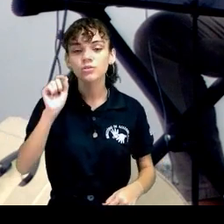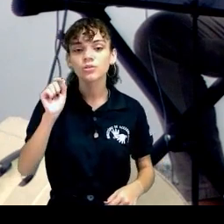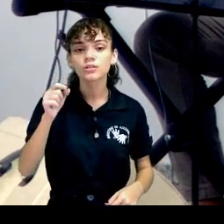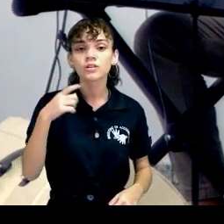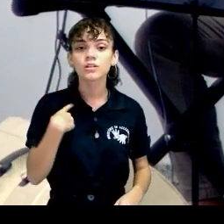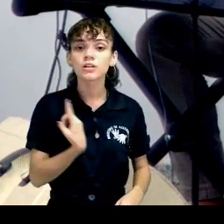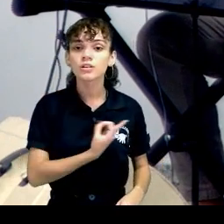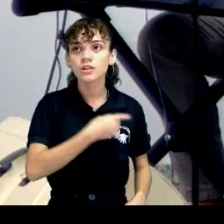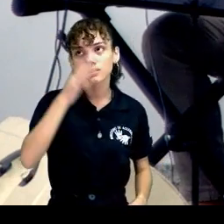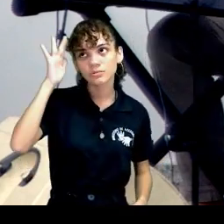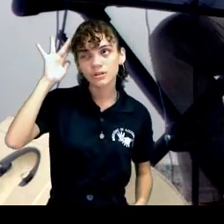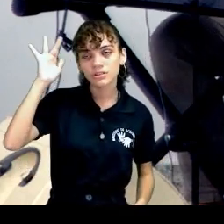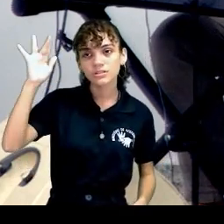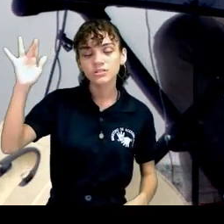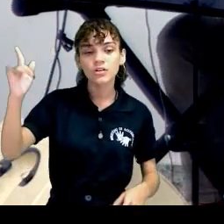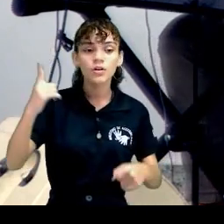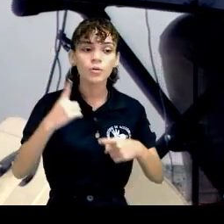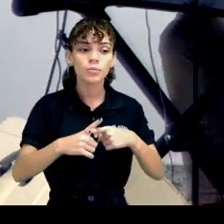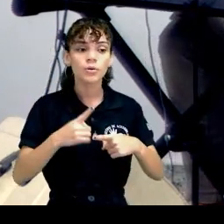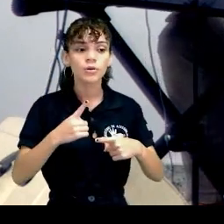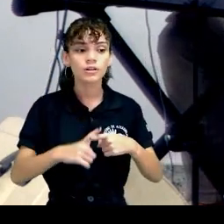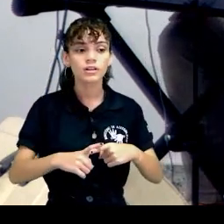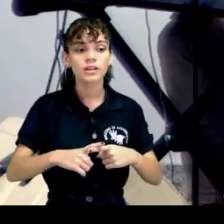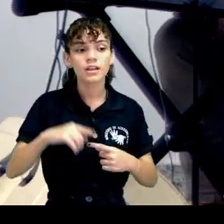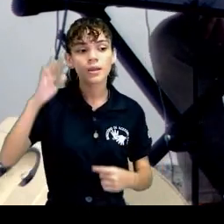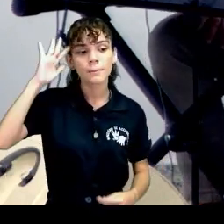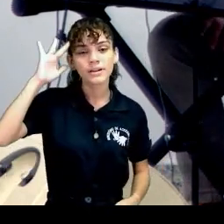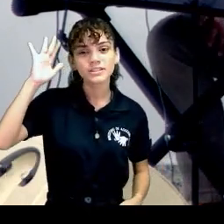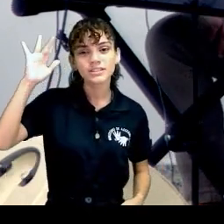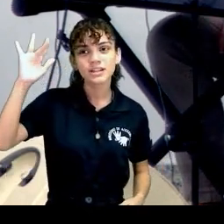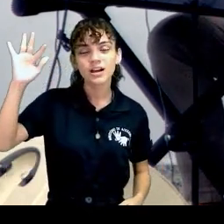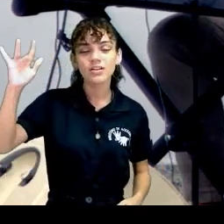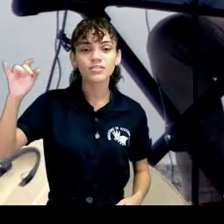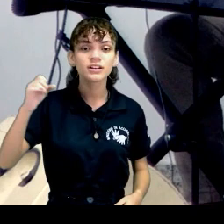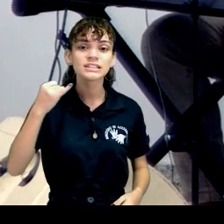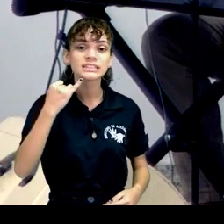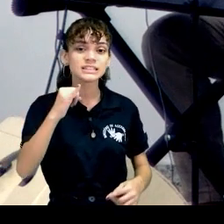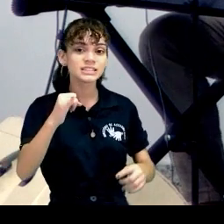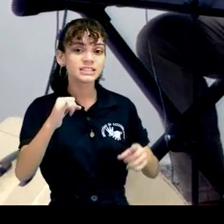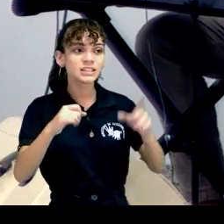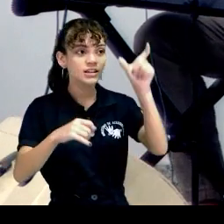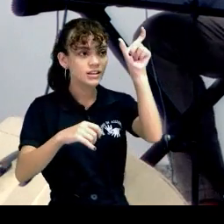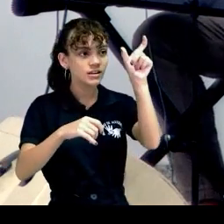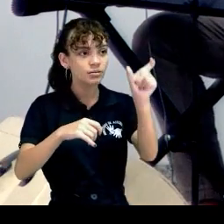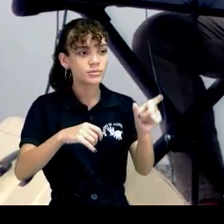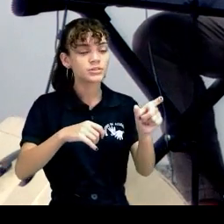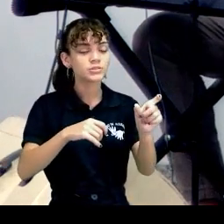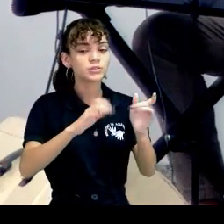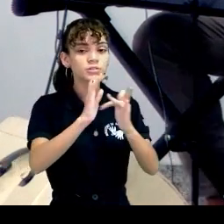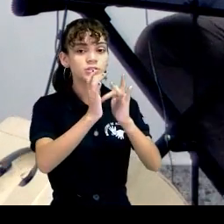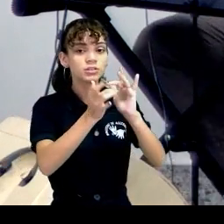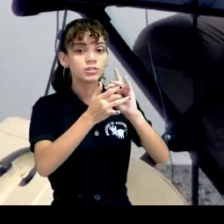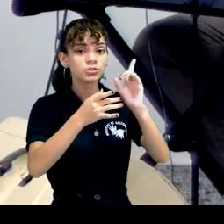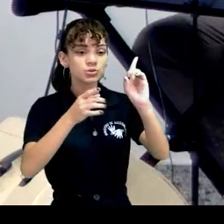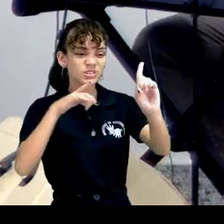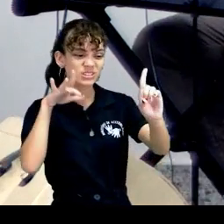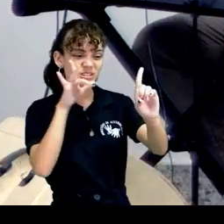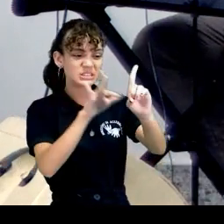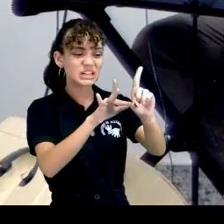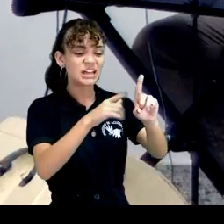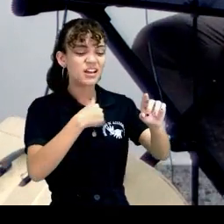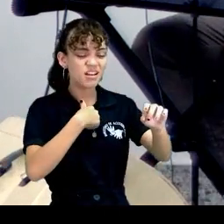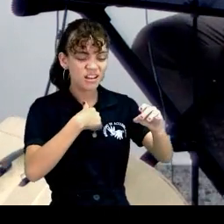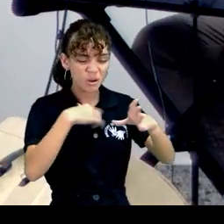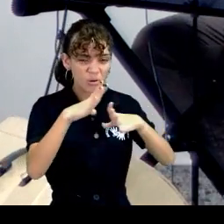seu manto, ficarei curada. Louvado seja o nome do nosso Deus. É isso que nos